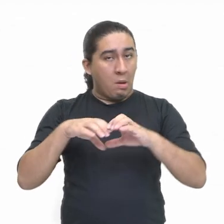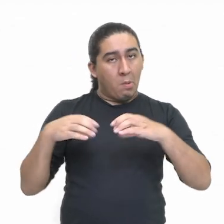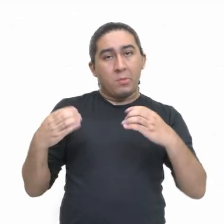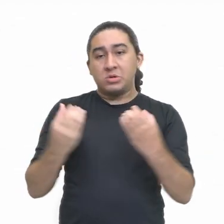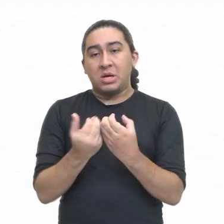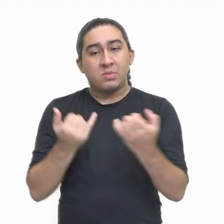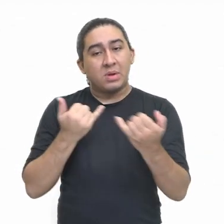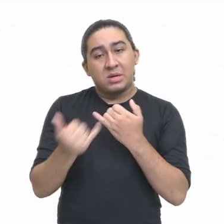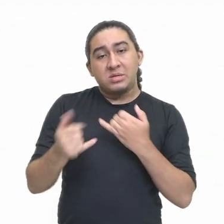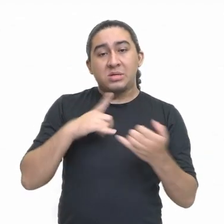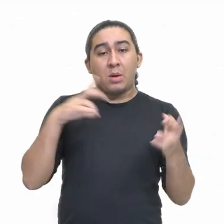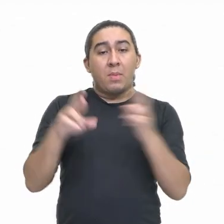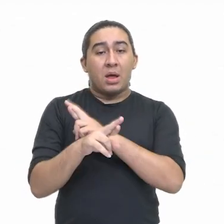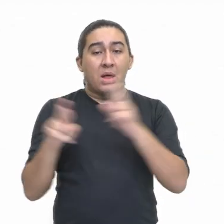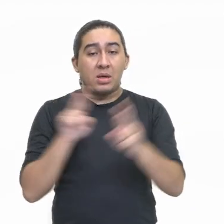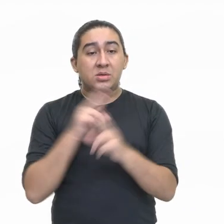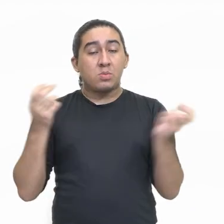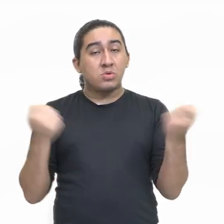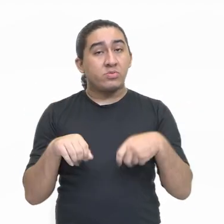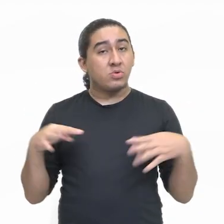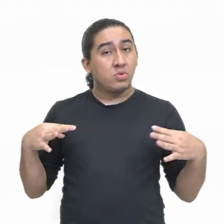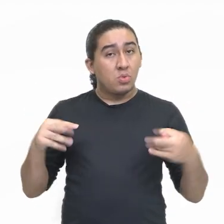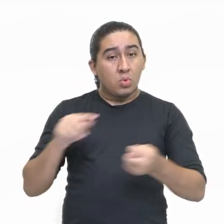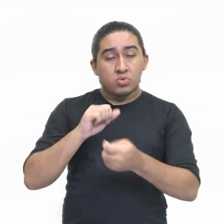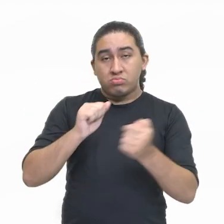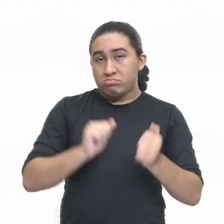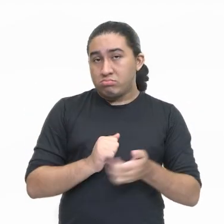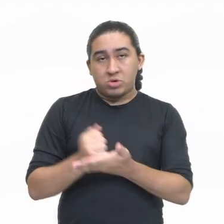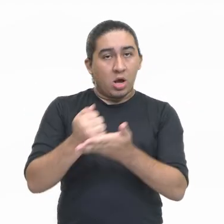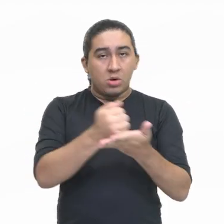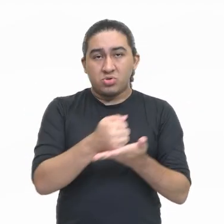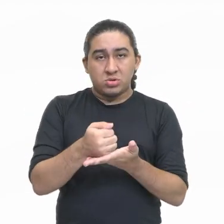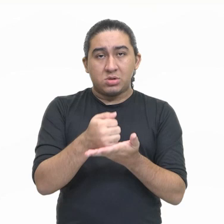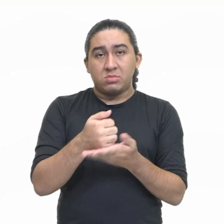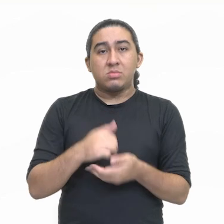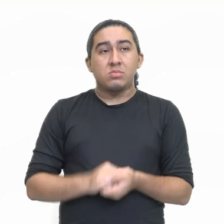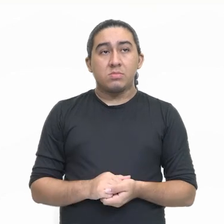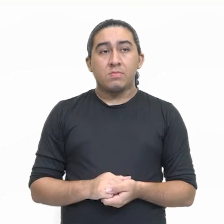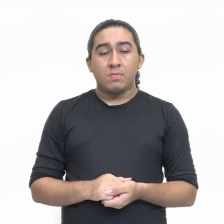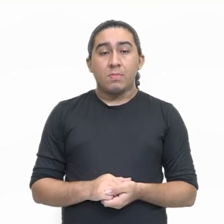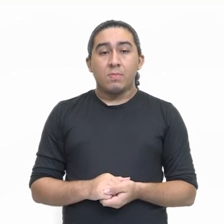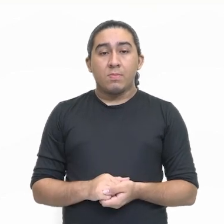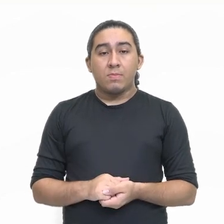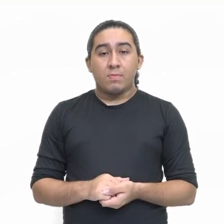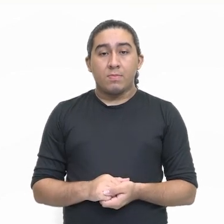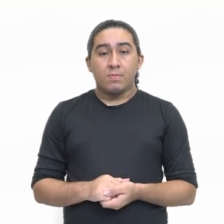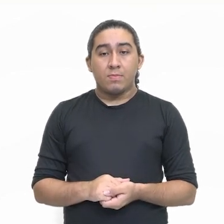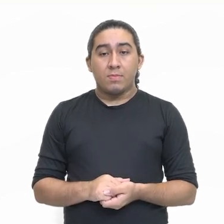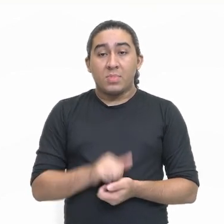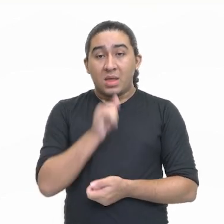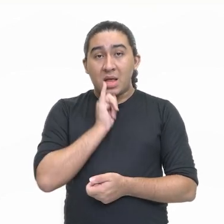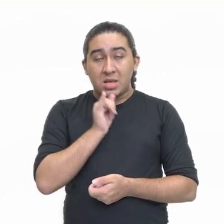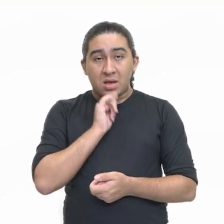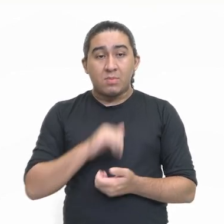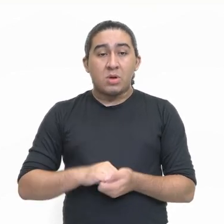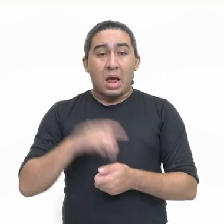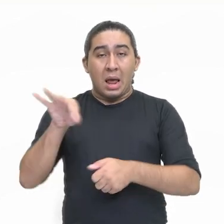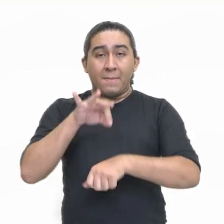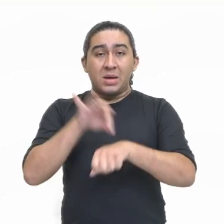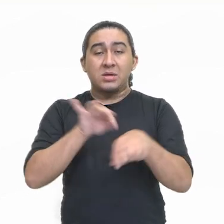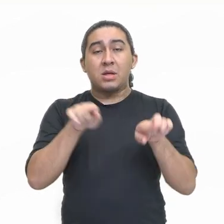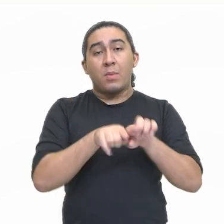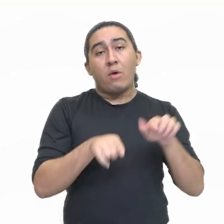outra interação ecológica né os ambos se beneficiam por exemplo abelhas e